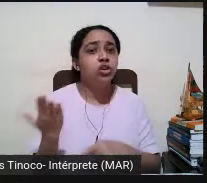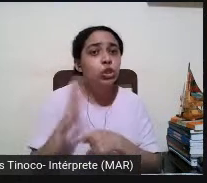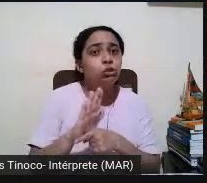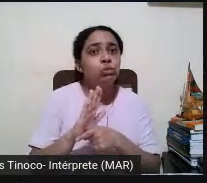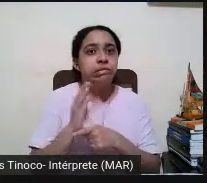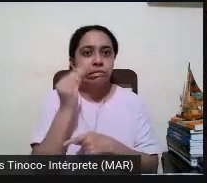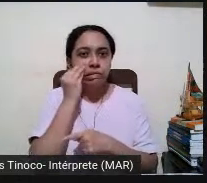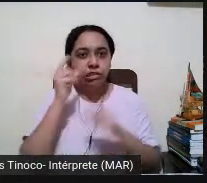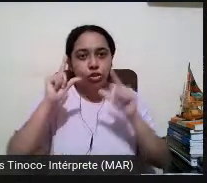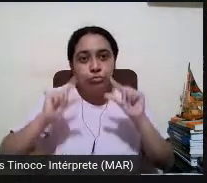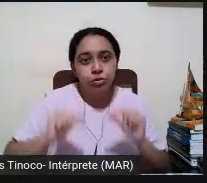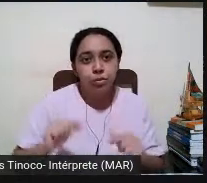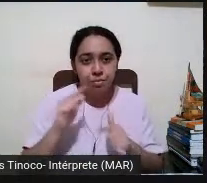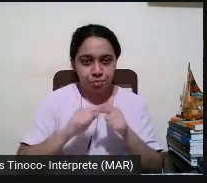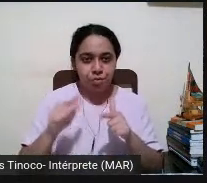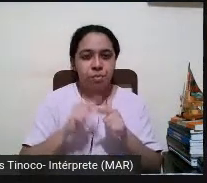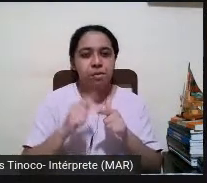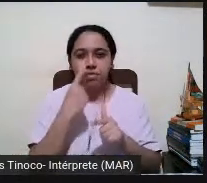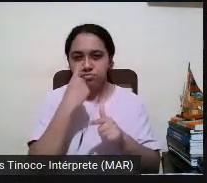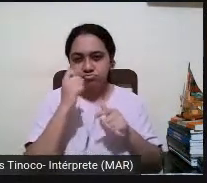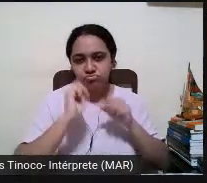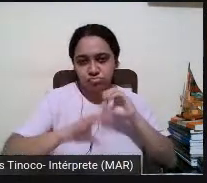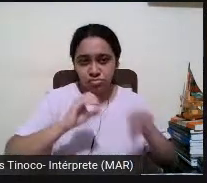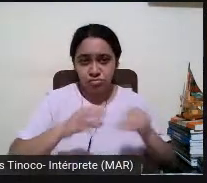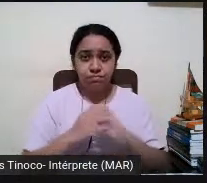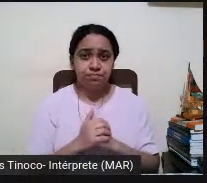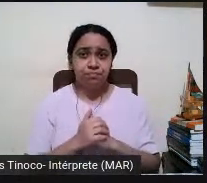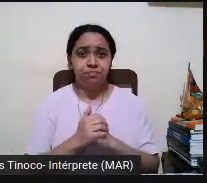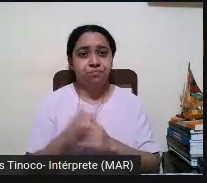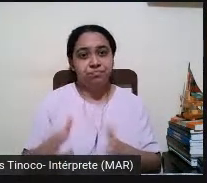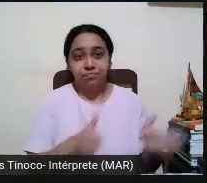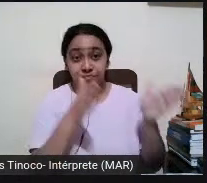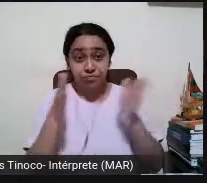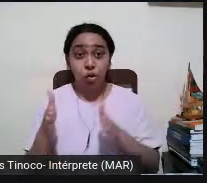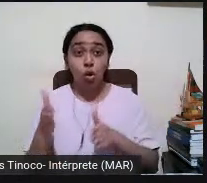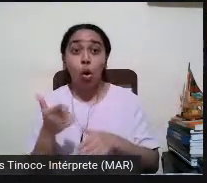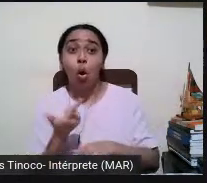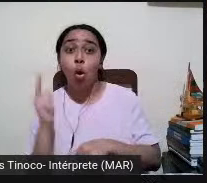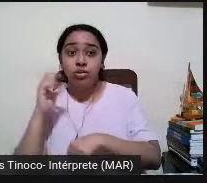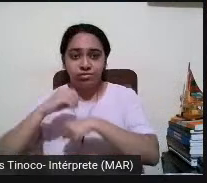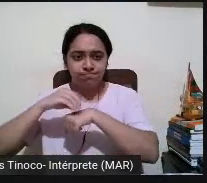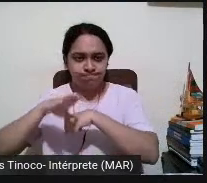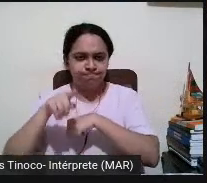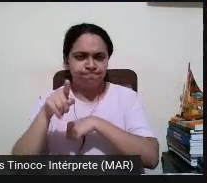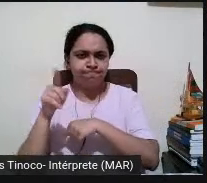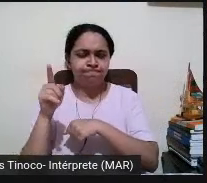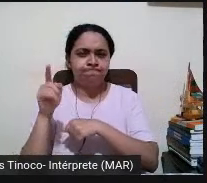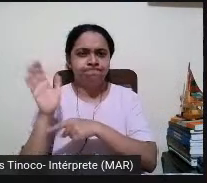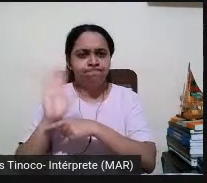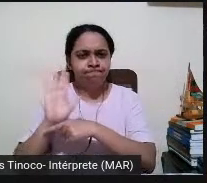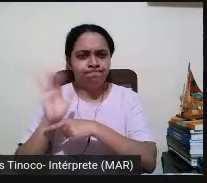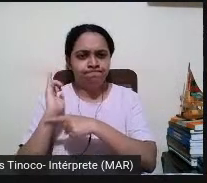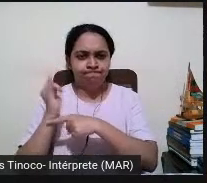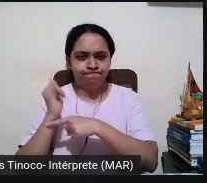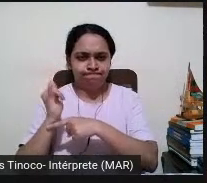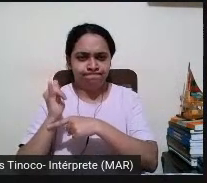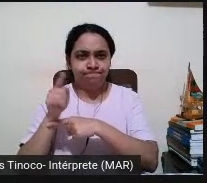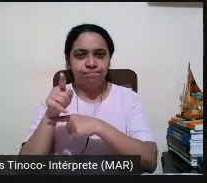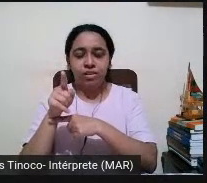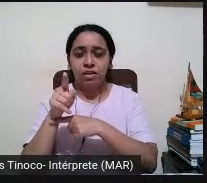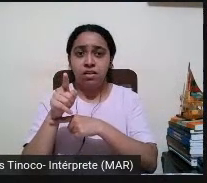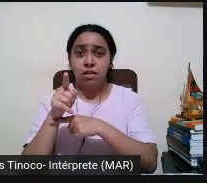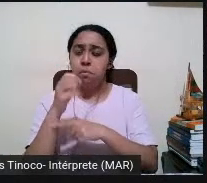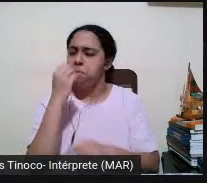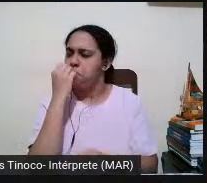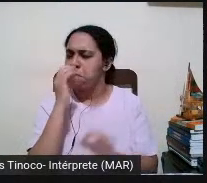tá e a dica que eu dou para vocês aqui é esse documentário Fantástico chamado em Lixo Extraordinário que Ele